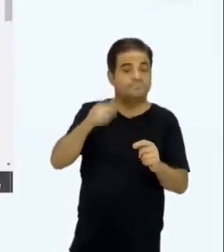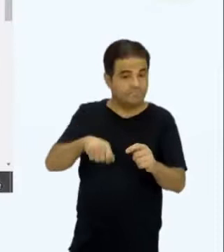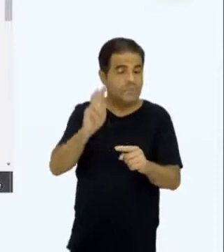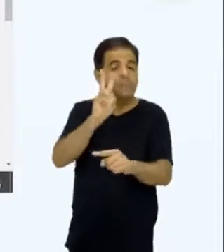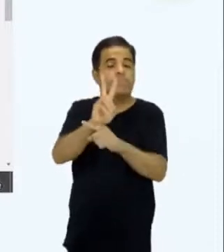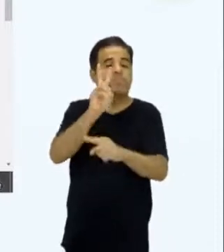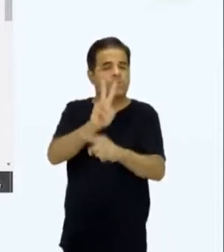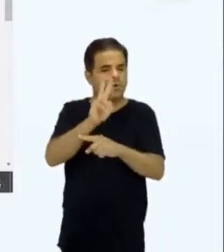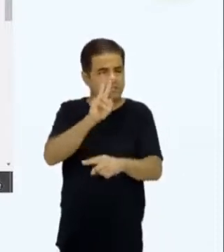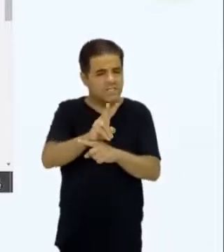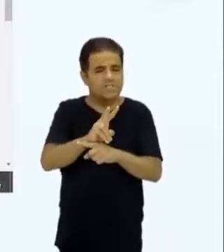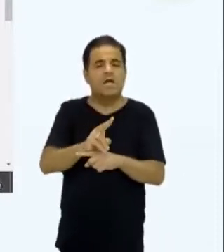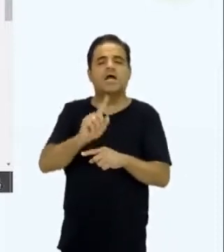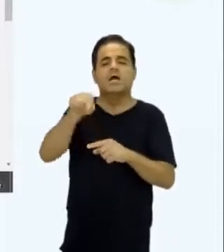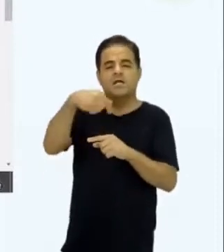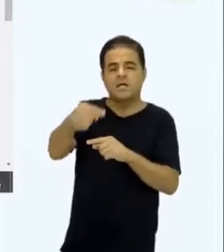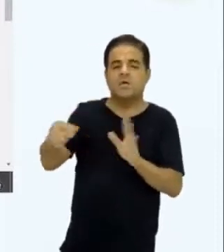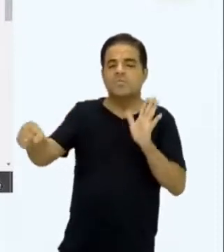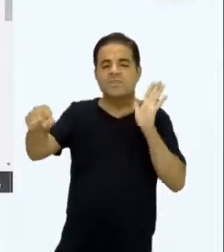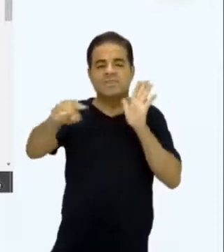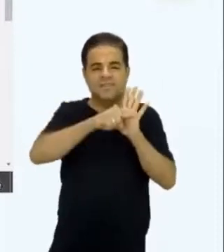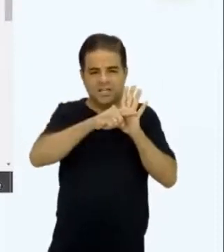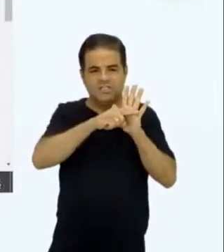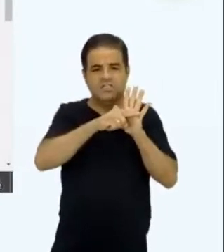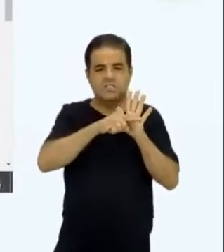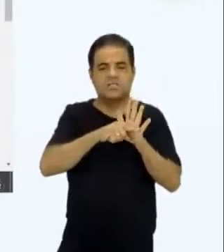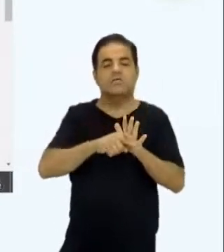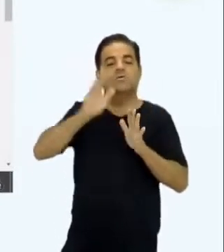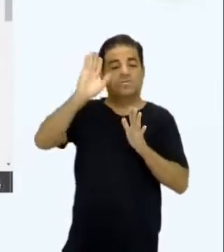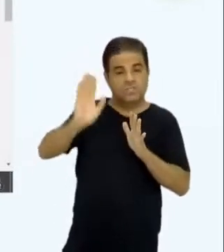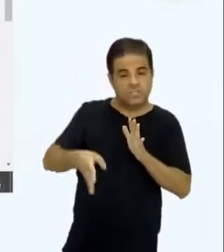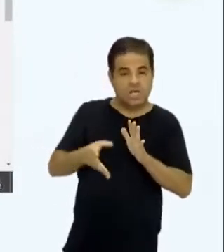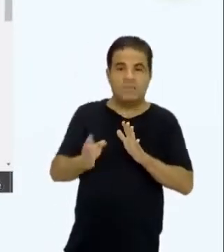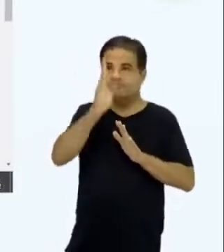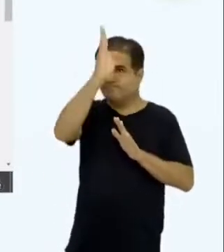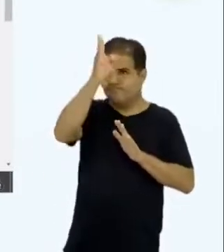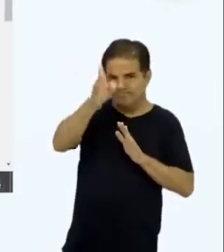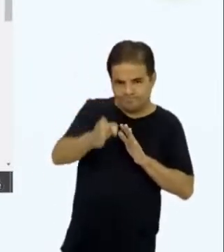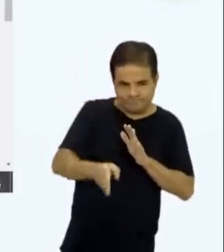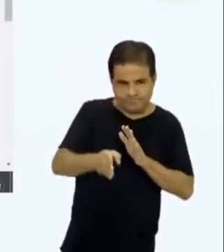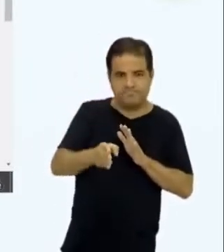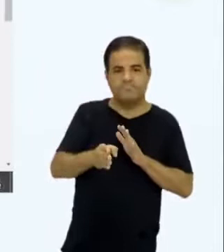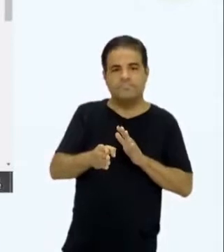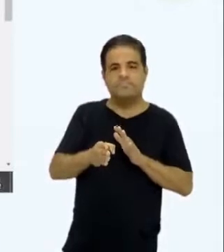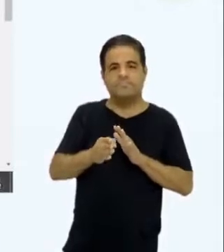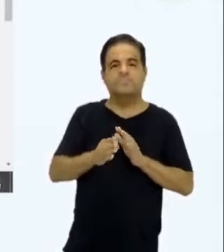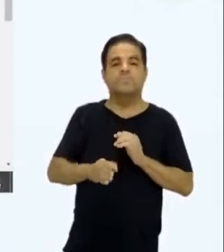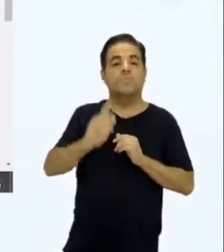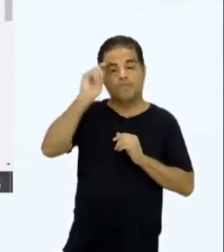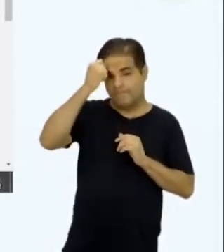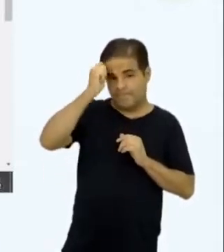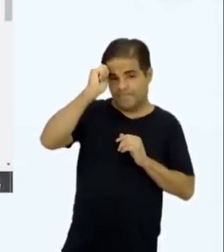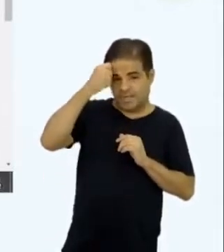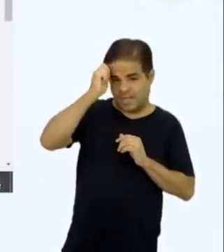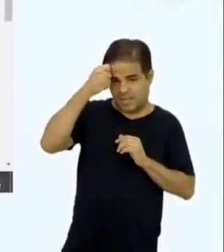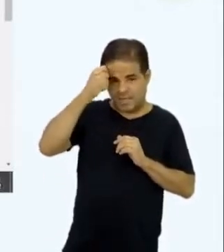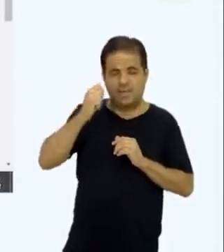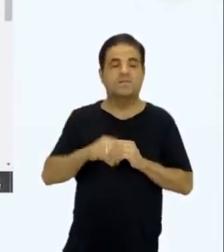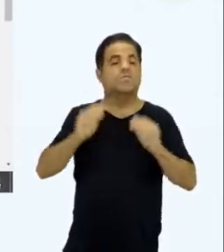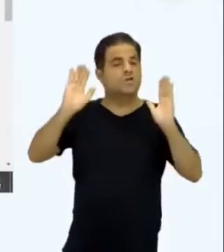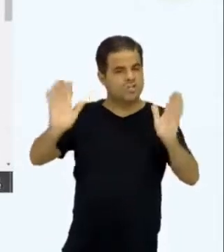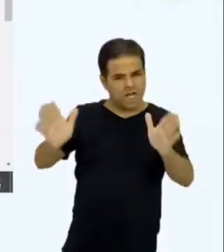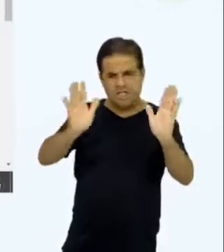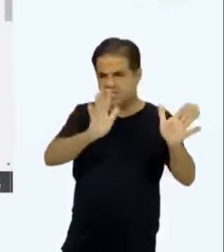protegê-lo. E o negativo, nós já conectamos aqui com um jumper preto, para